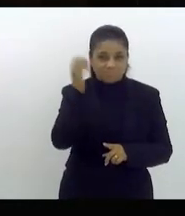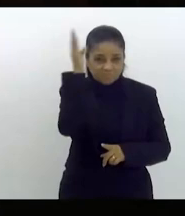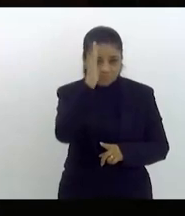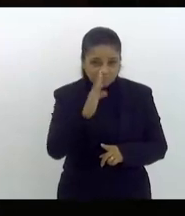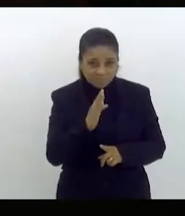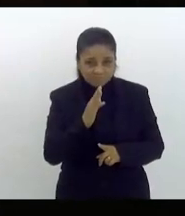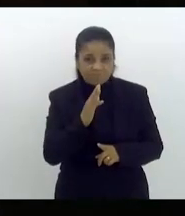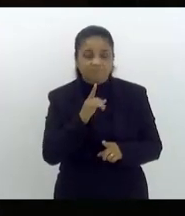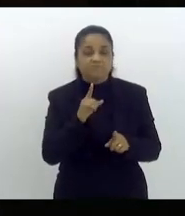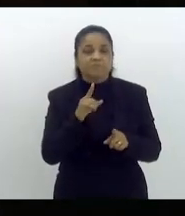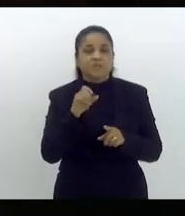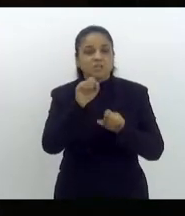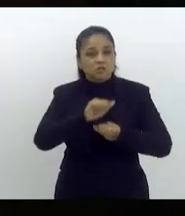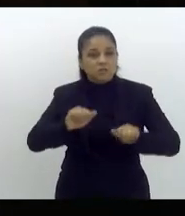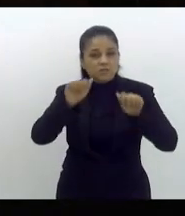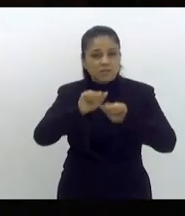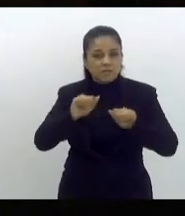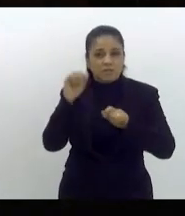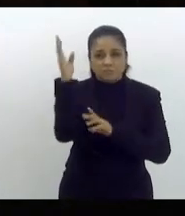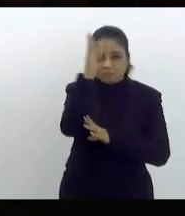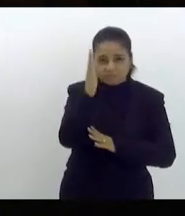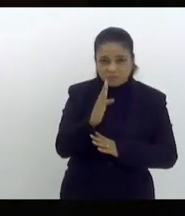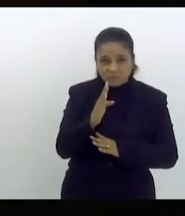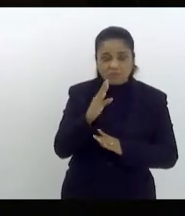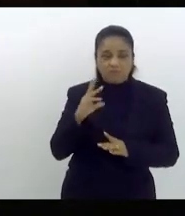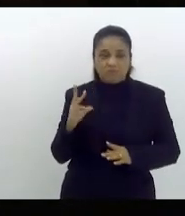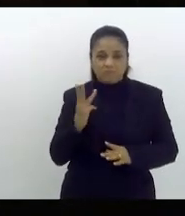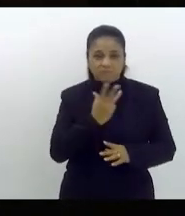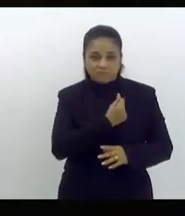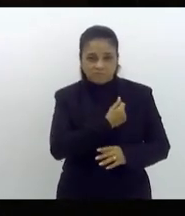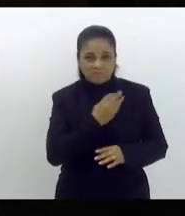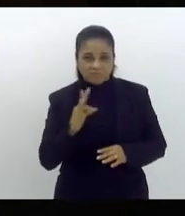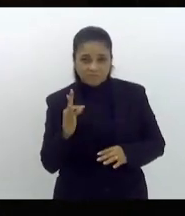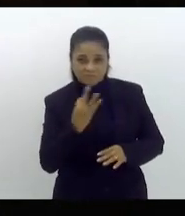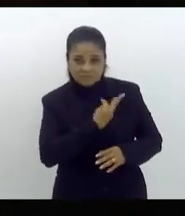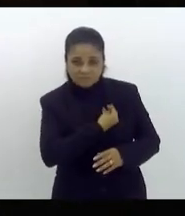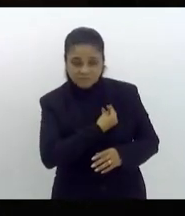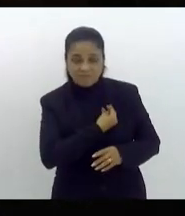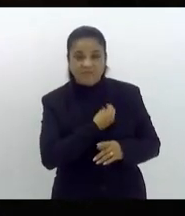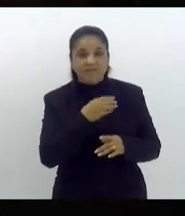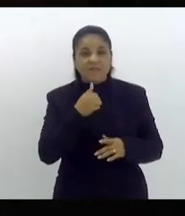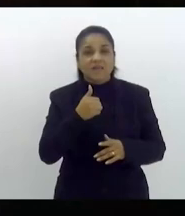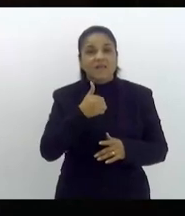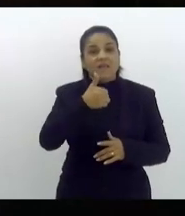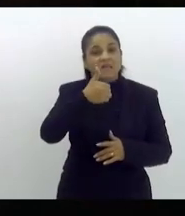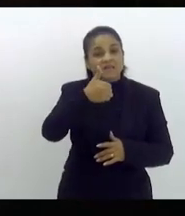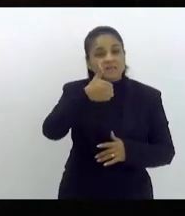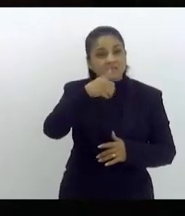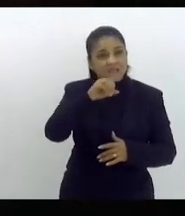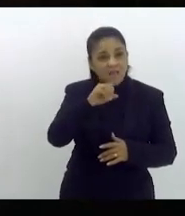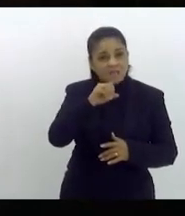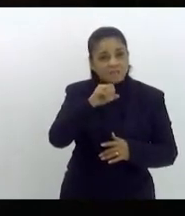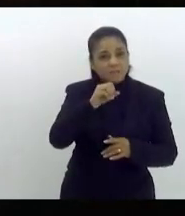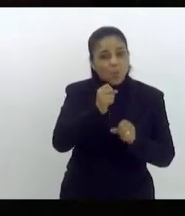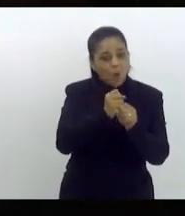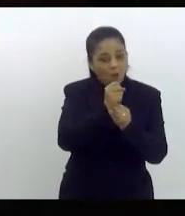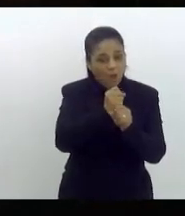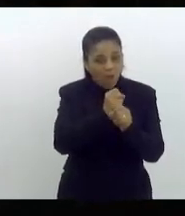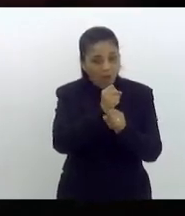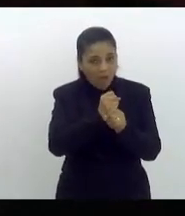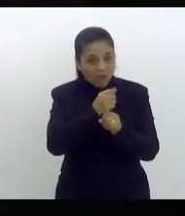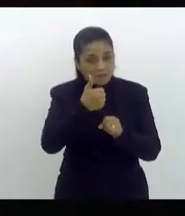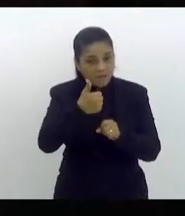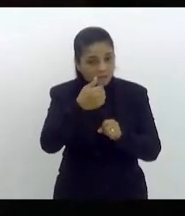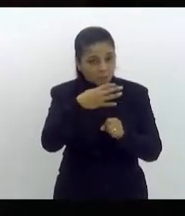realizado pela Associação Nacional de transexuais e travestis aponta que pelo décimo quarto ano consecutivo